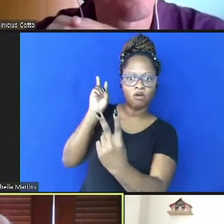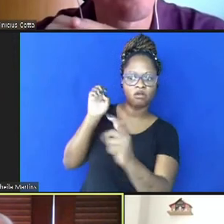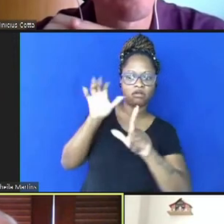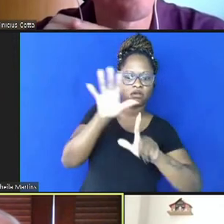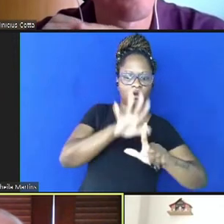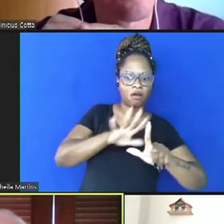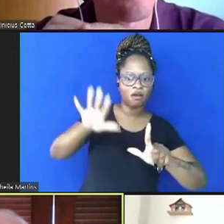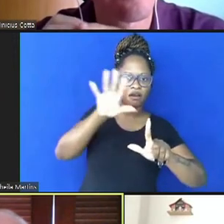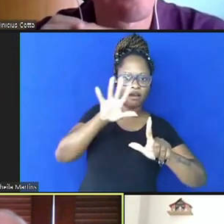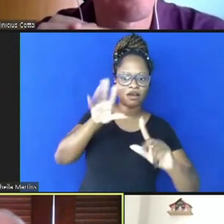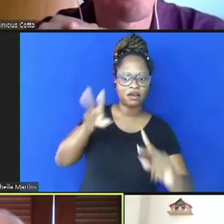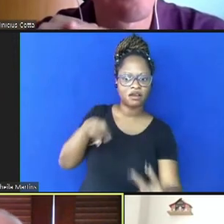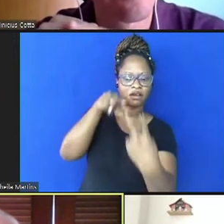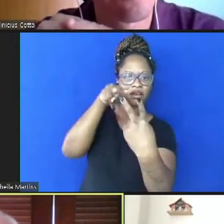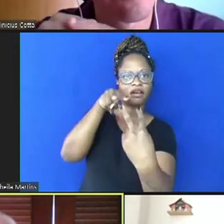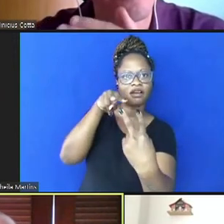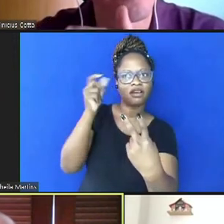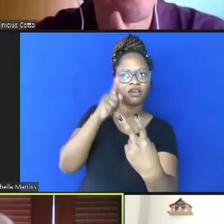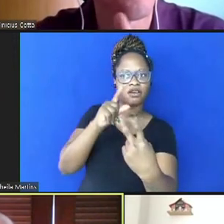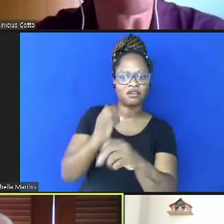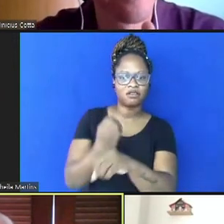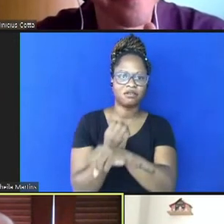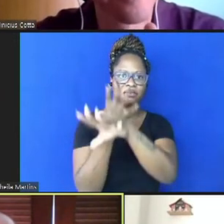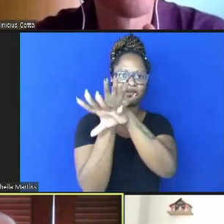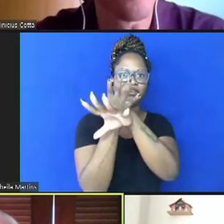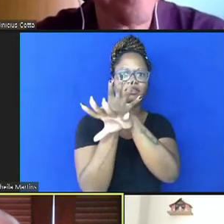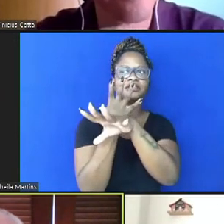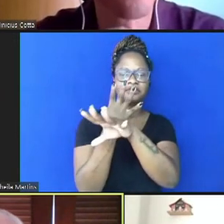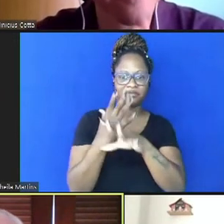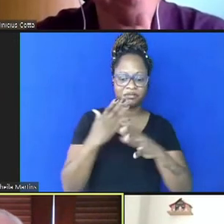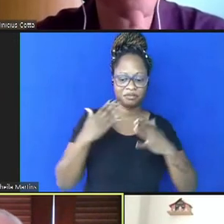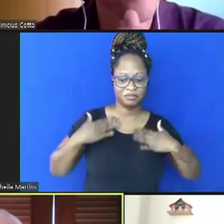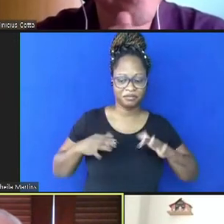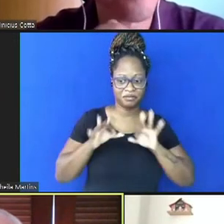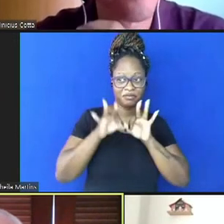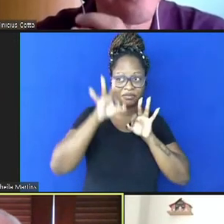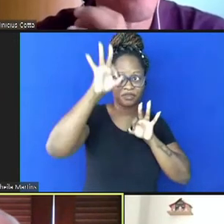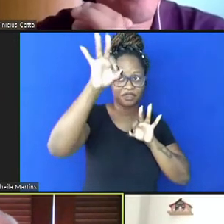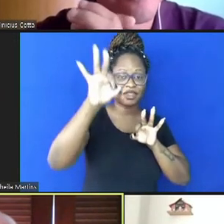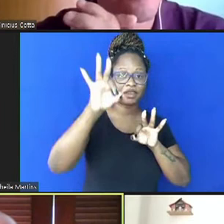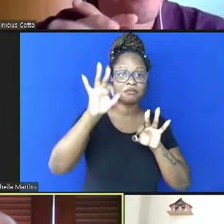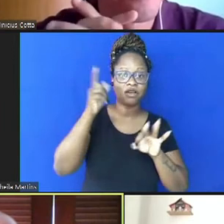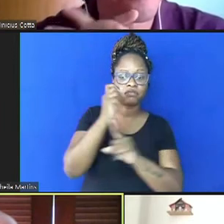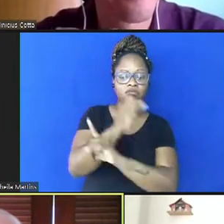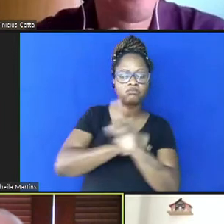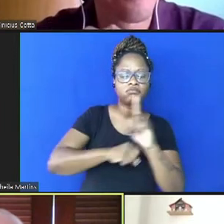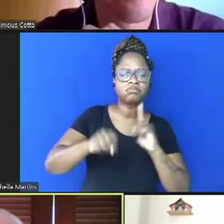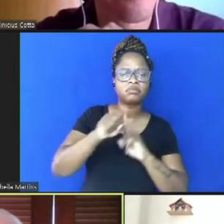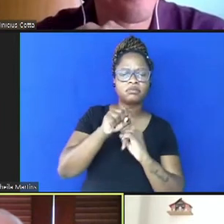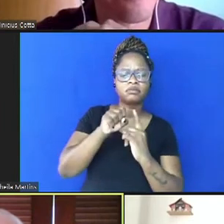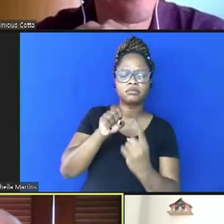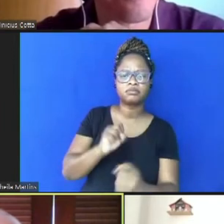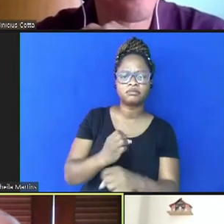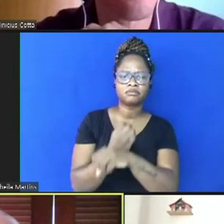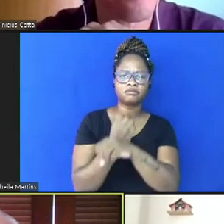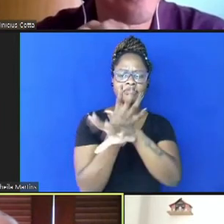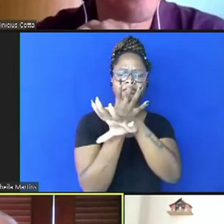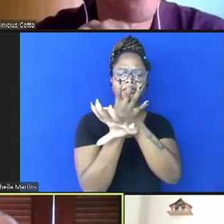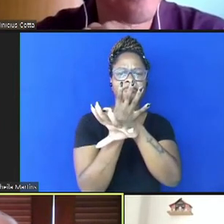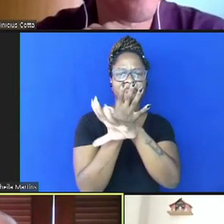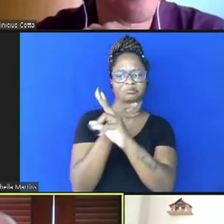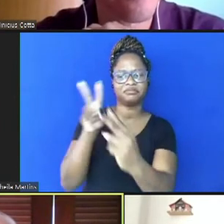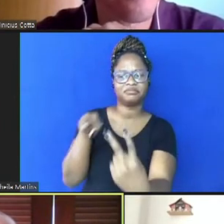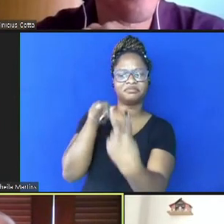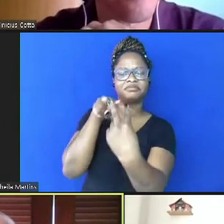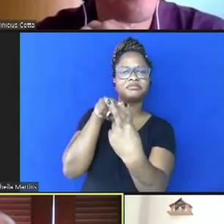estar fisicamente distantes, mas socialmente próximos, e que é isso que é importante efetivamente.